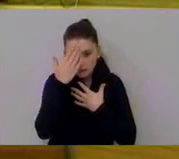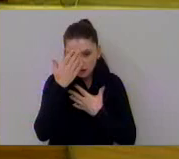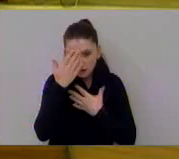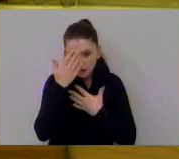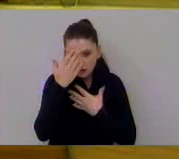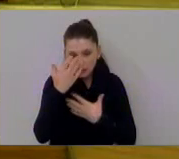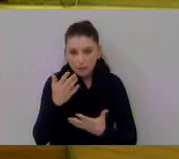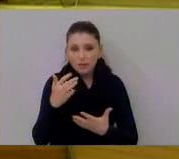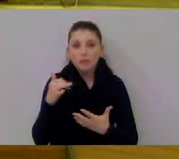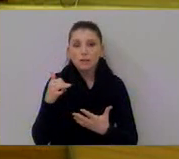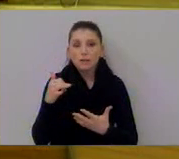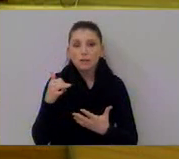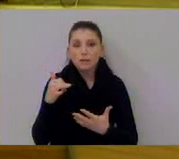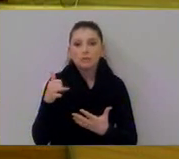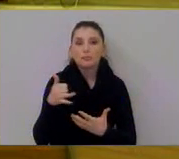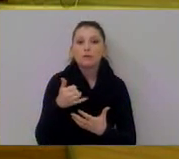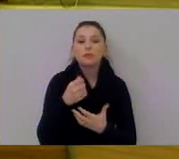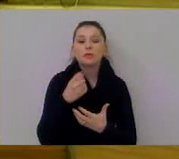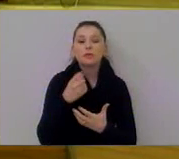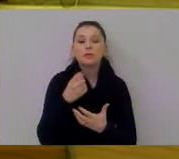Deus abençoe a todos.